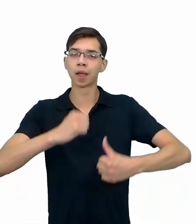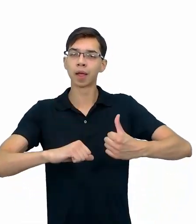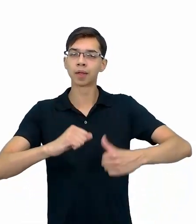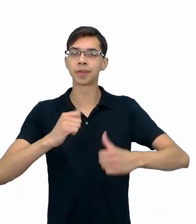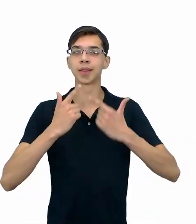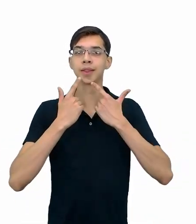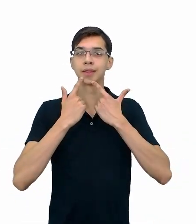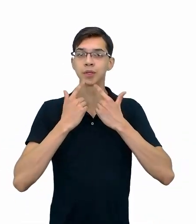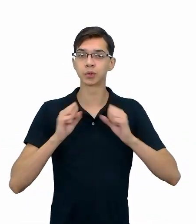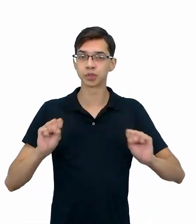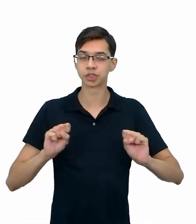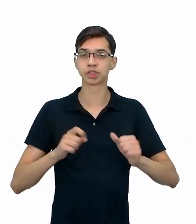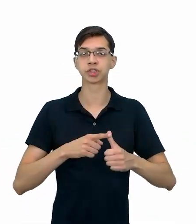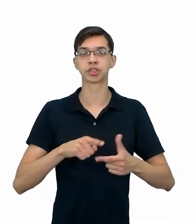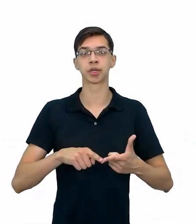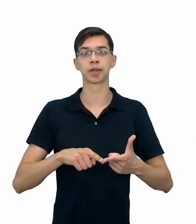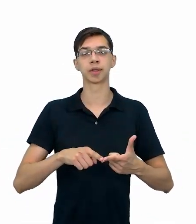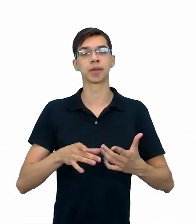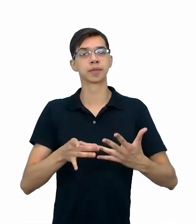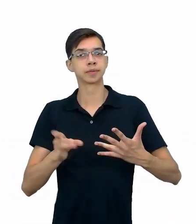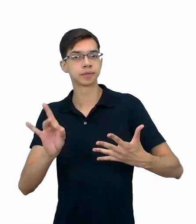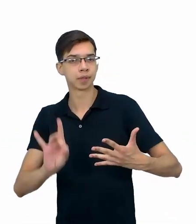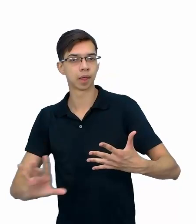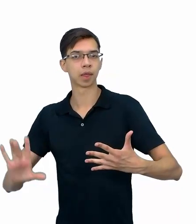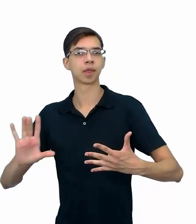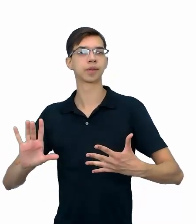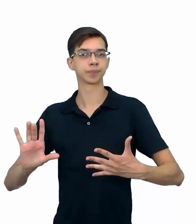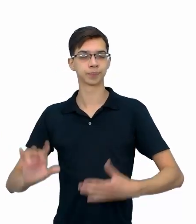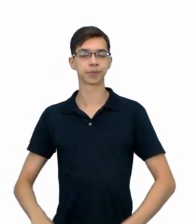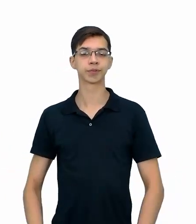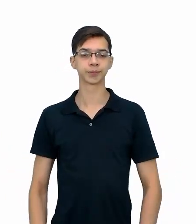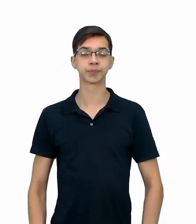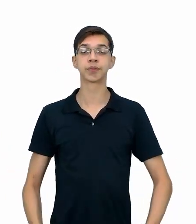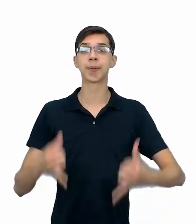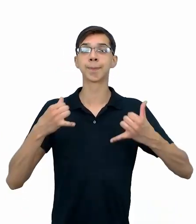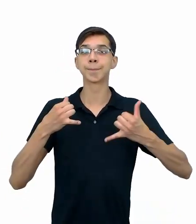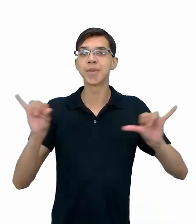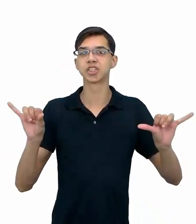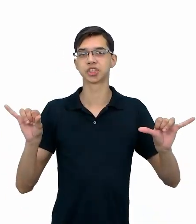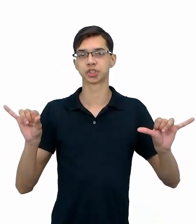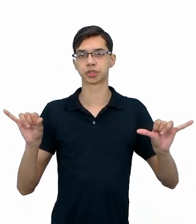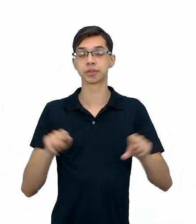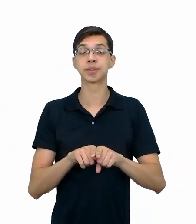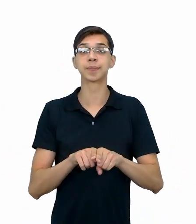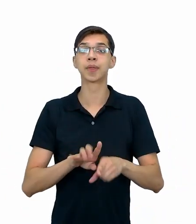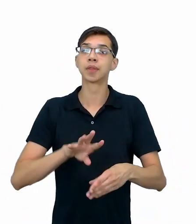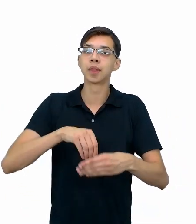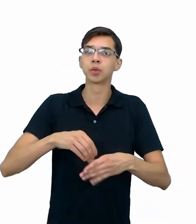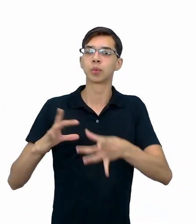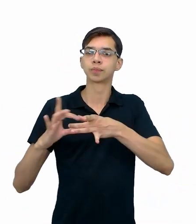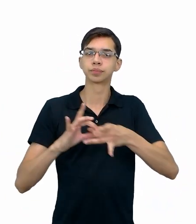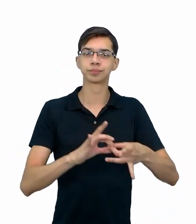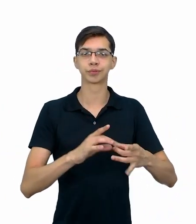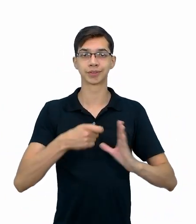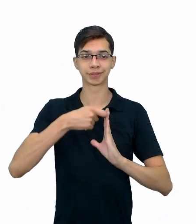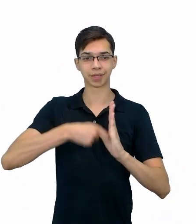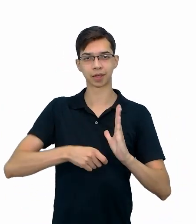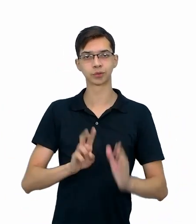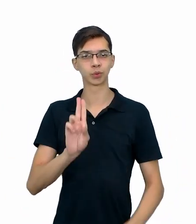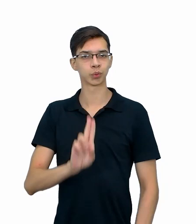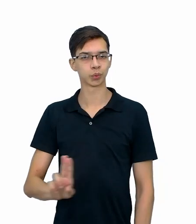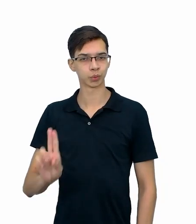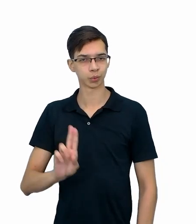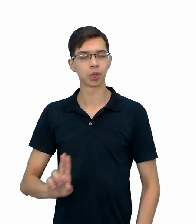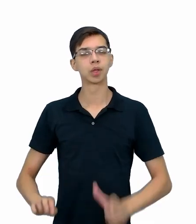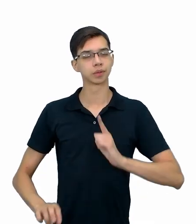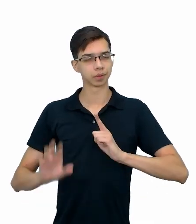semiótica dentro da manchete, também dentro dos recursos que são utilizados no texto, né, e também os digitais, no caso de podcasts